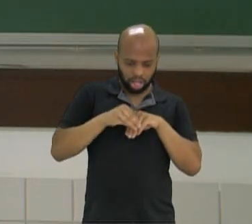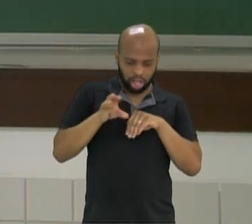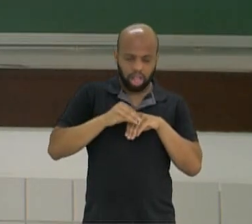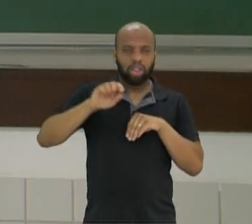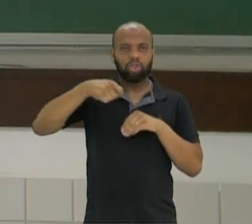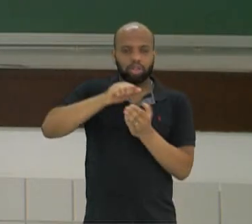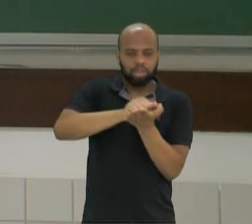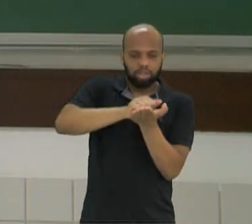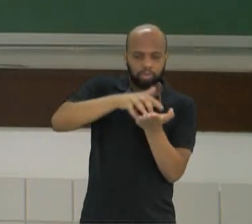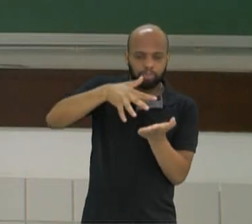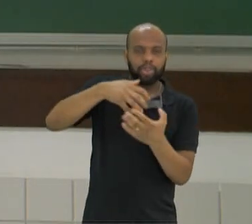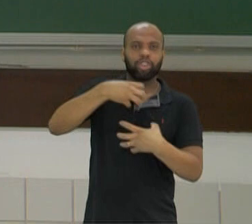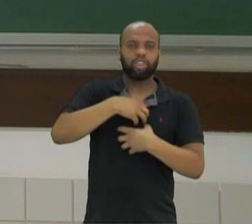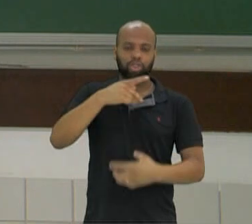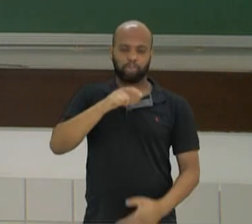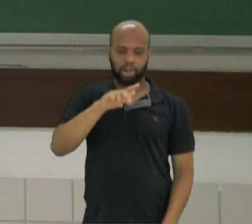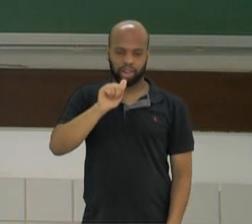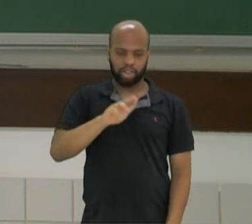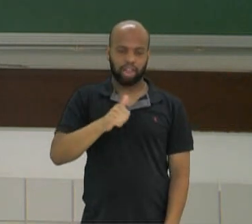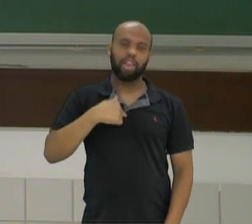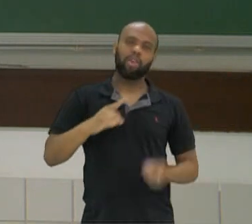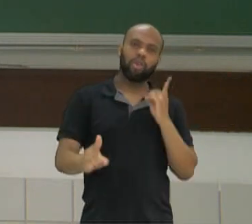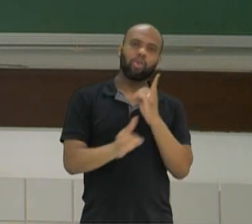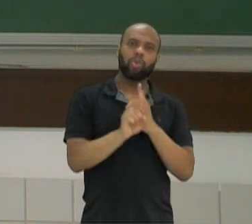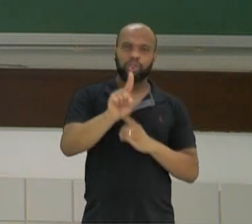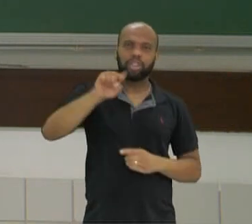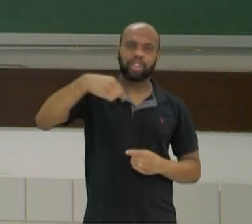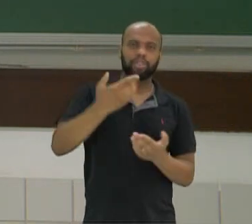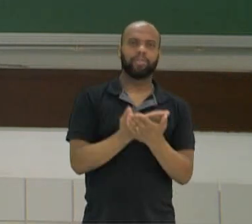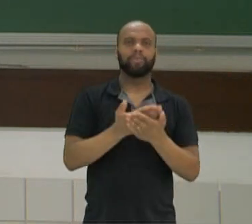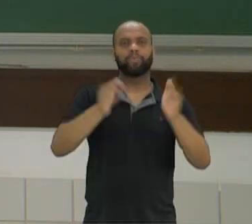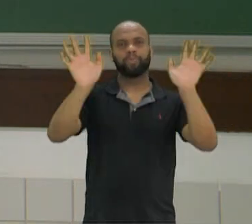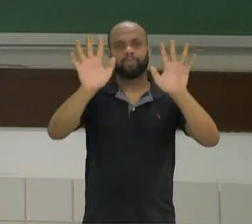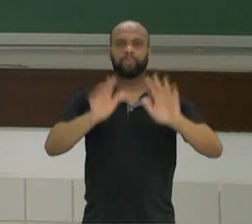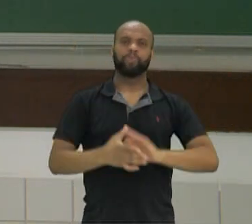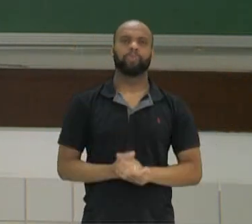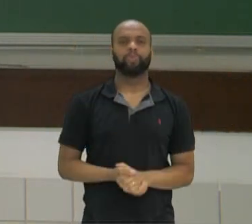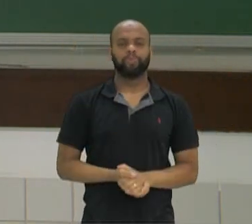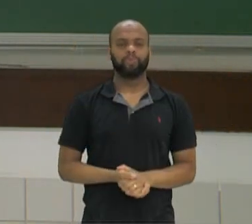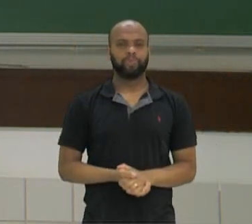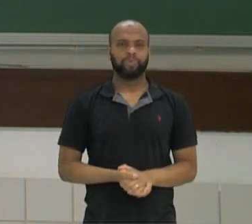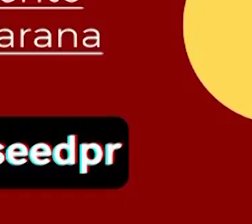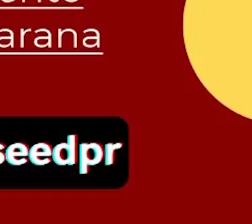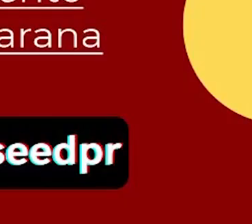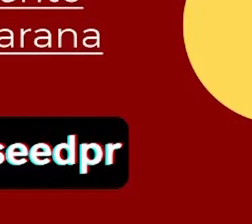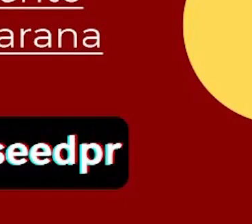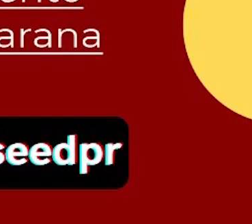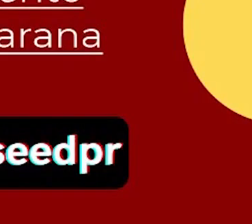geometria plana com vocês e aguardo vocês no nosso próximo encontro. Até logo!